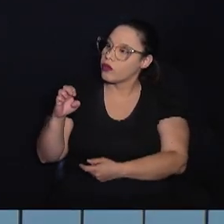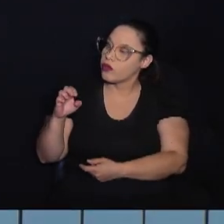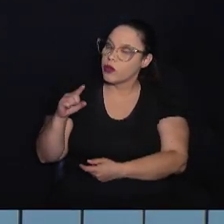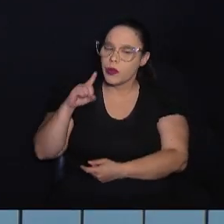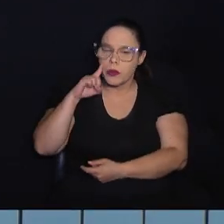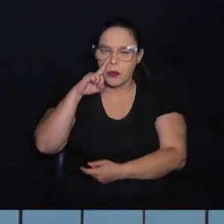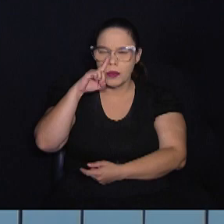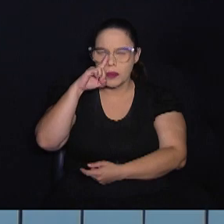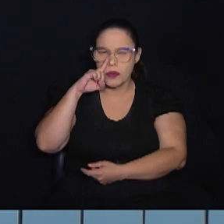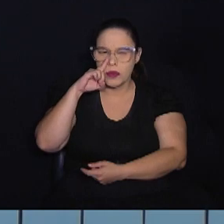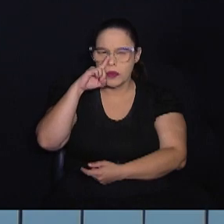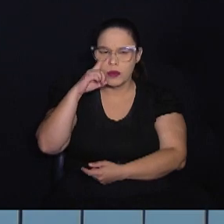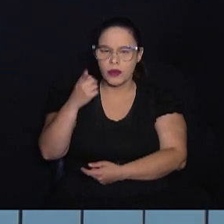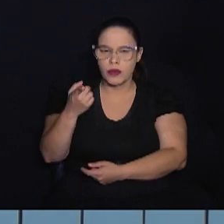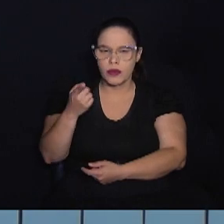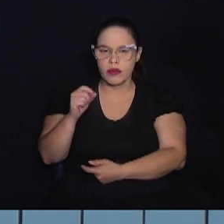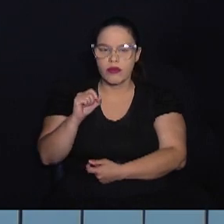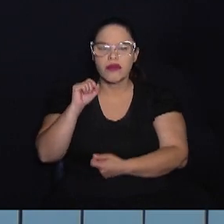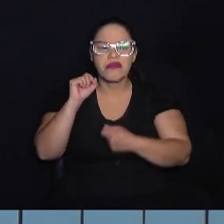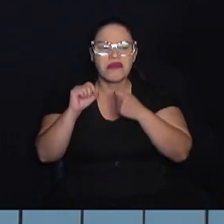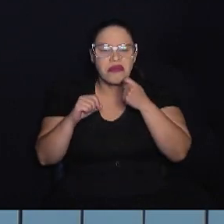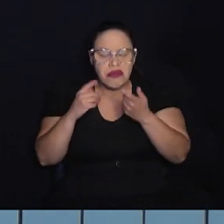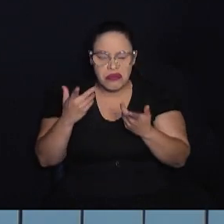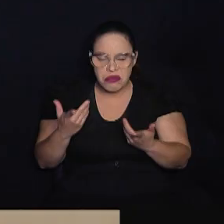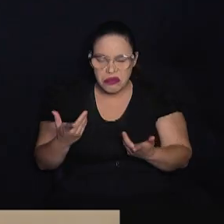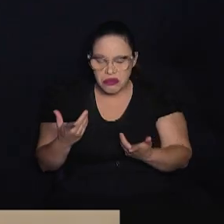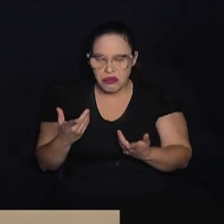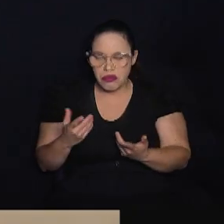os tumores, né, na bexiga?